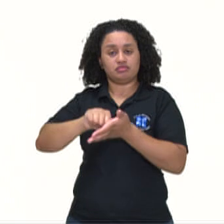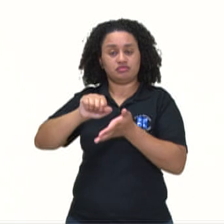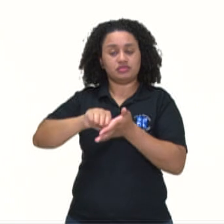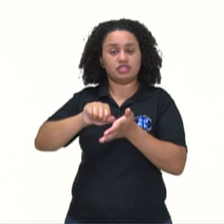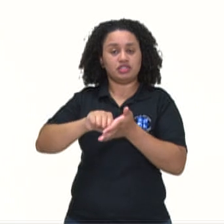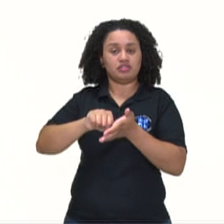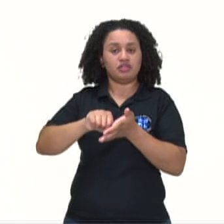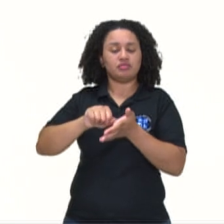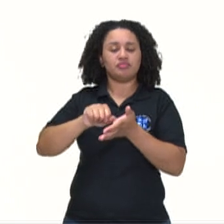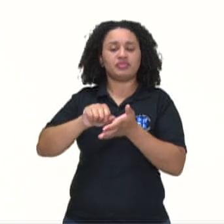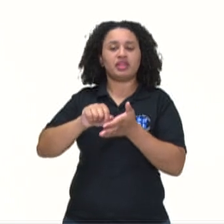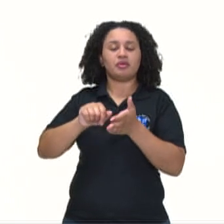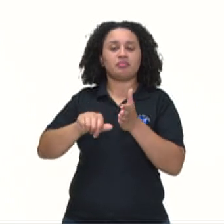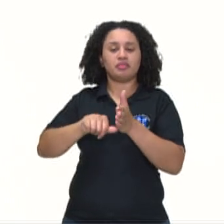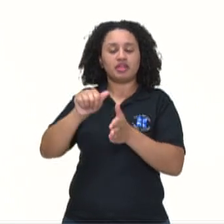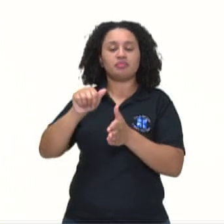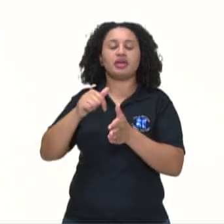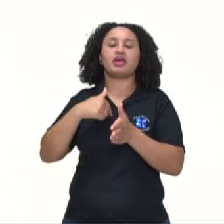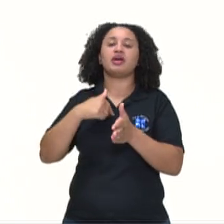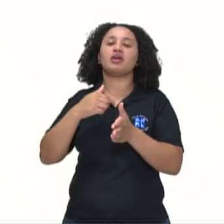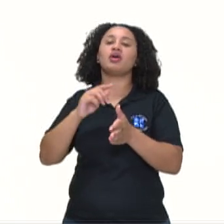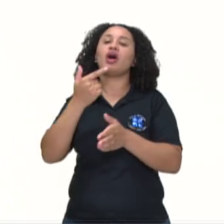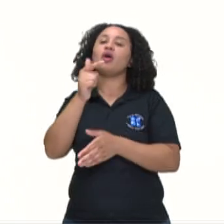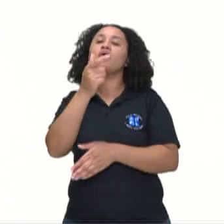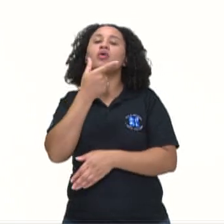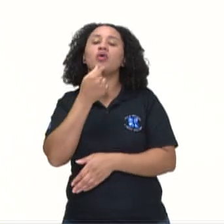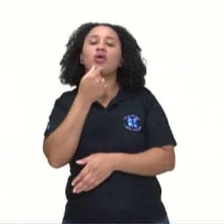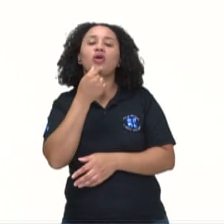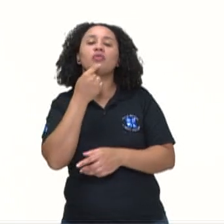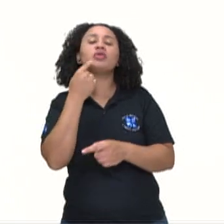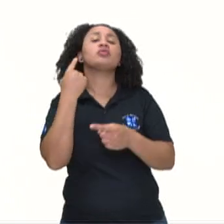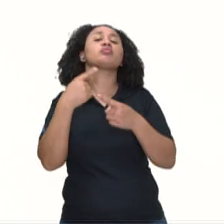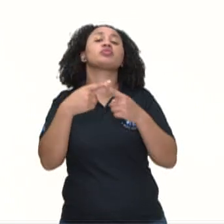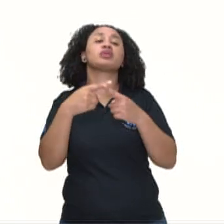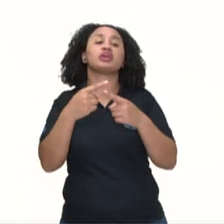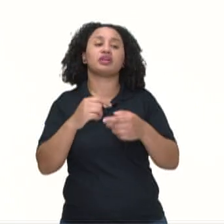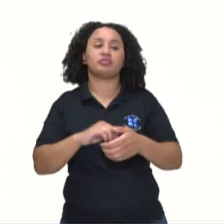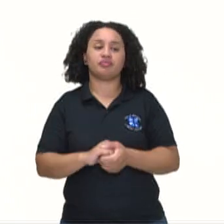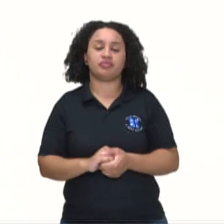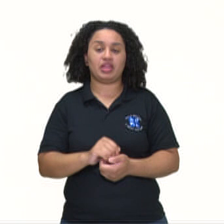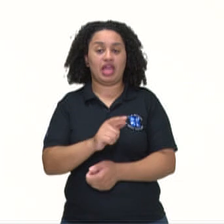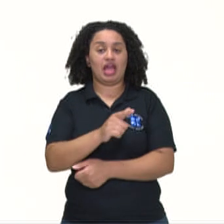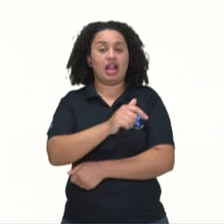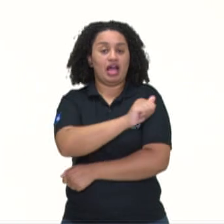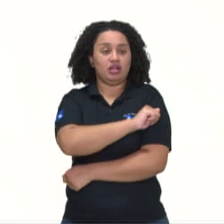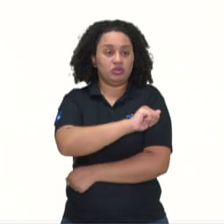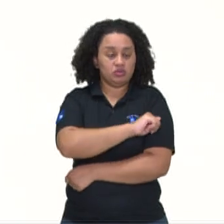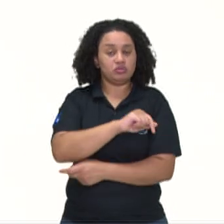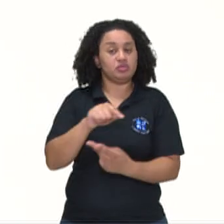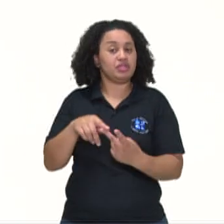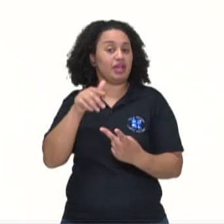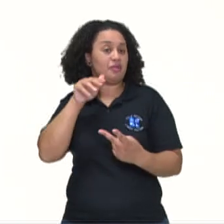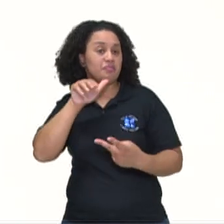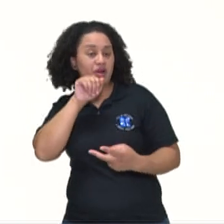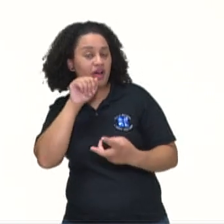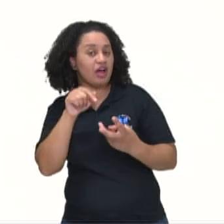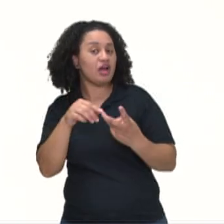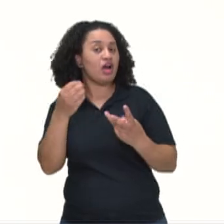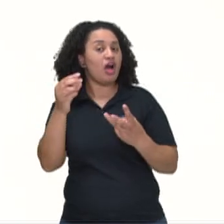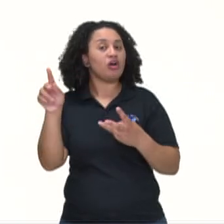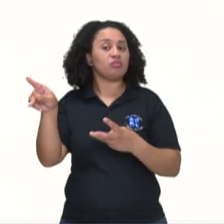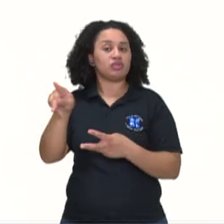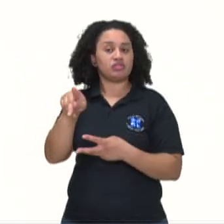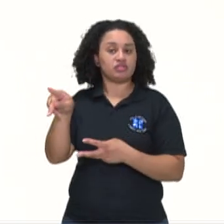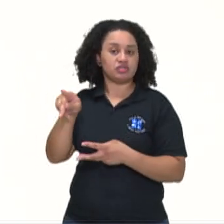resposta, escreveu primeiramente ao Sr. Clover na condição de student, Mother or teacher?